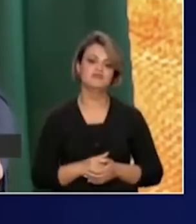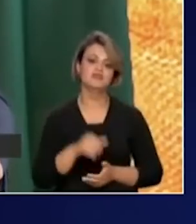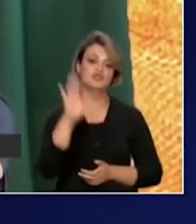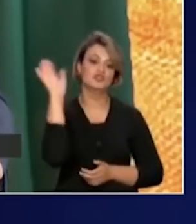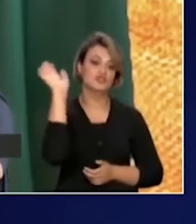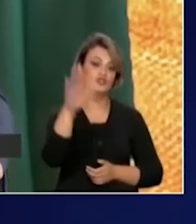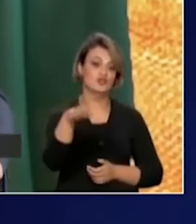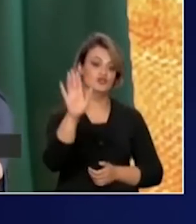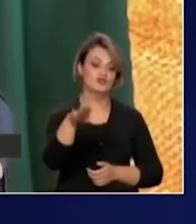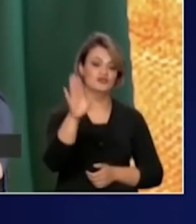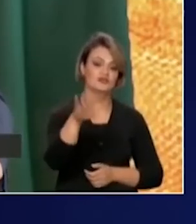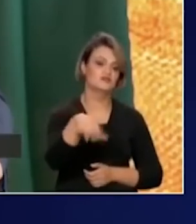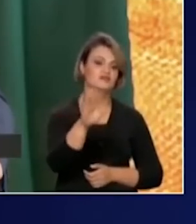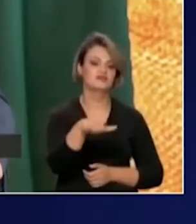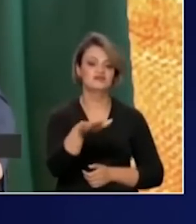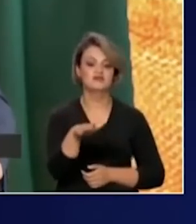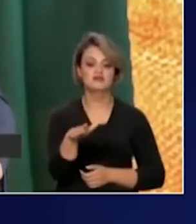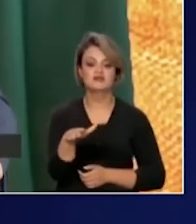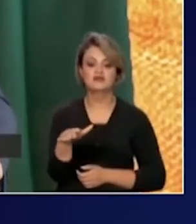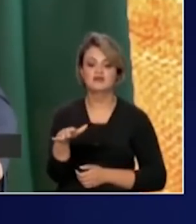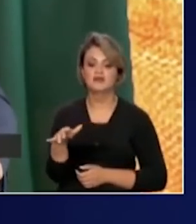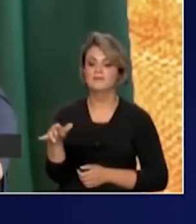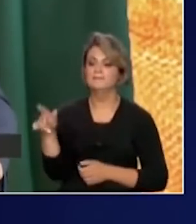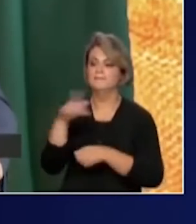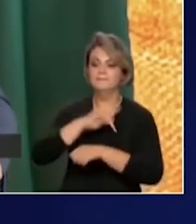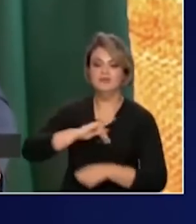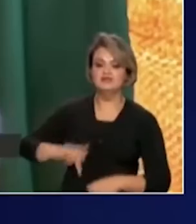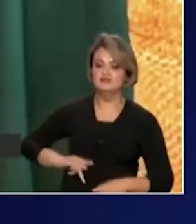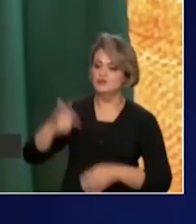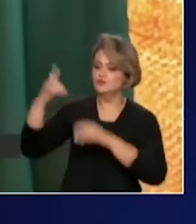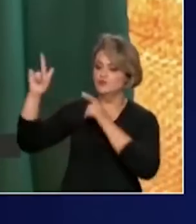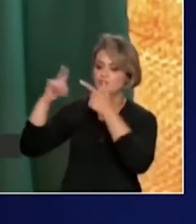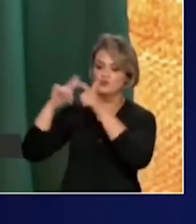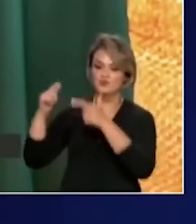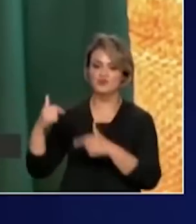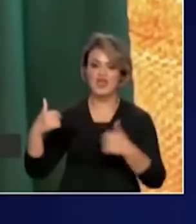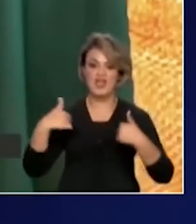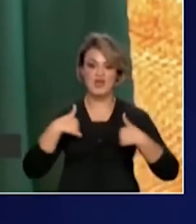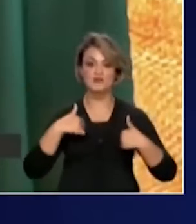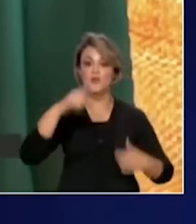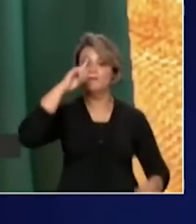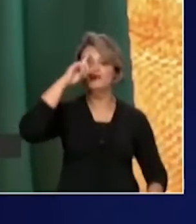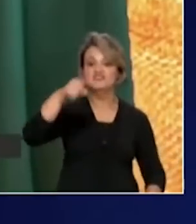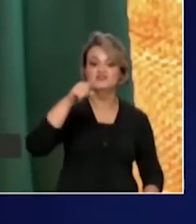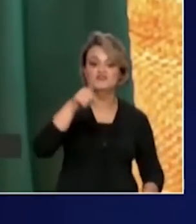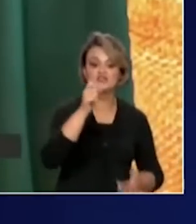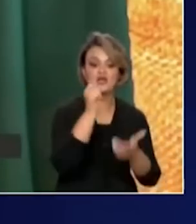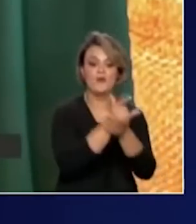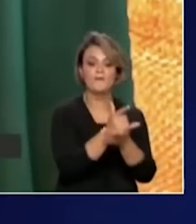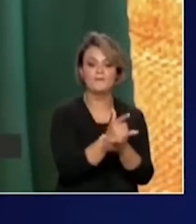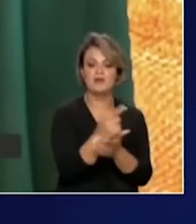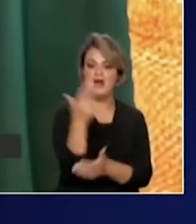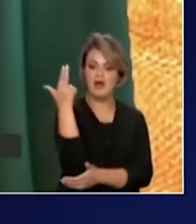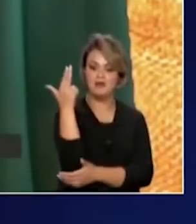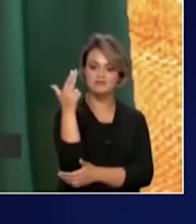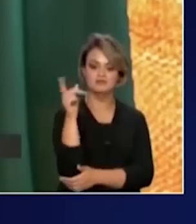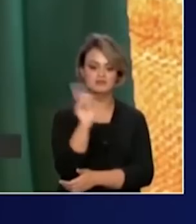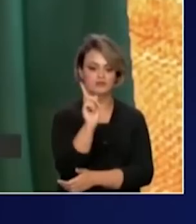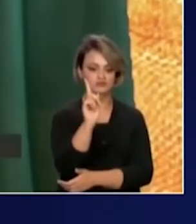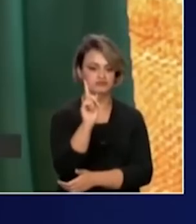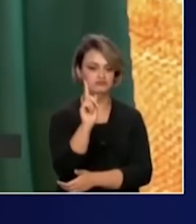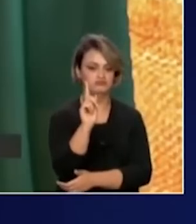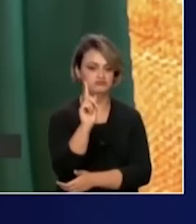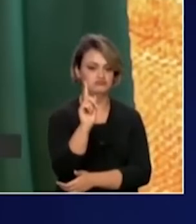E veja que, diferente de outros presidentes, eu não estou mandando vocês comprar armas.